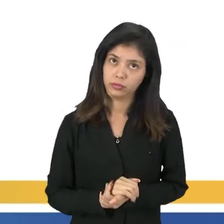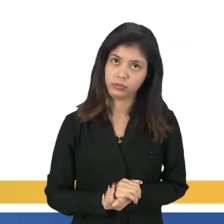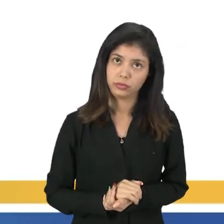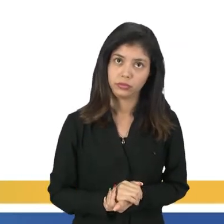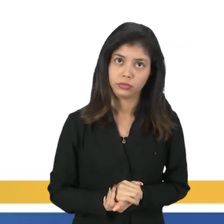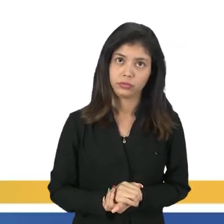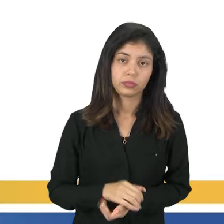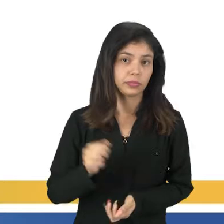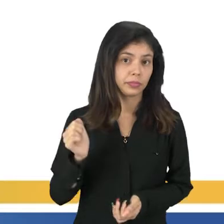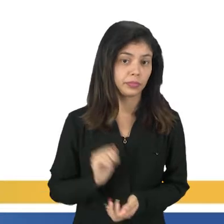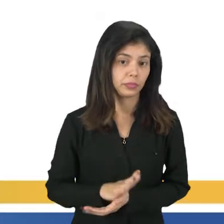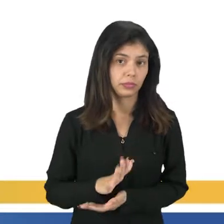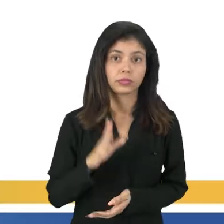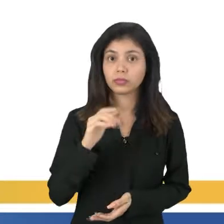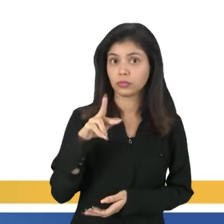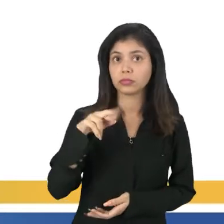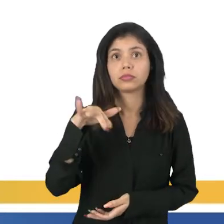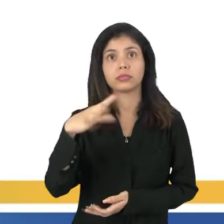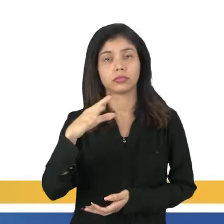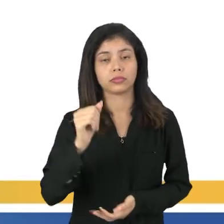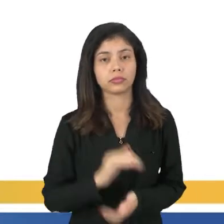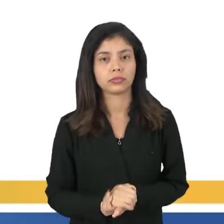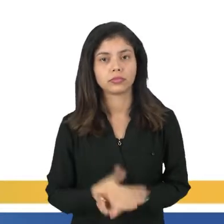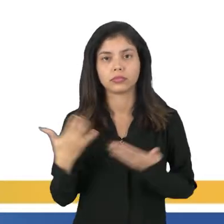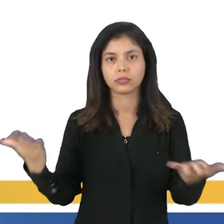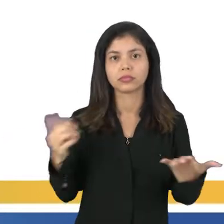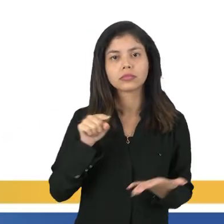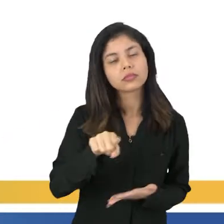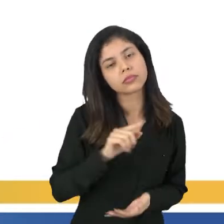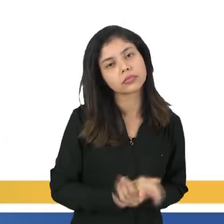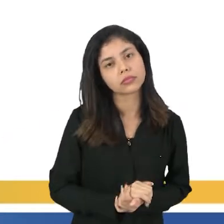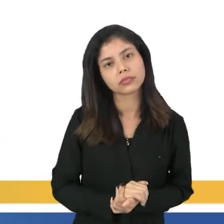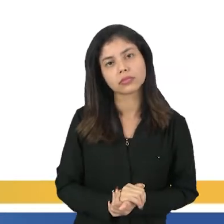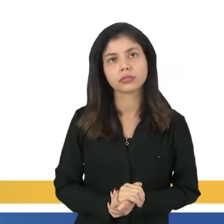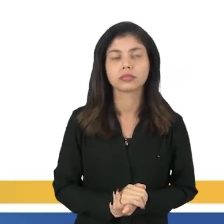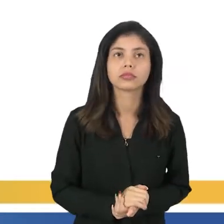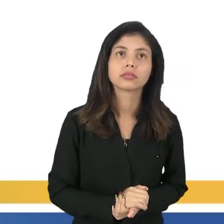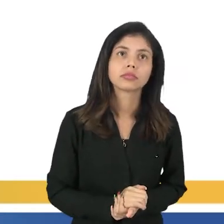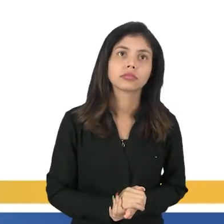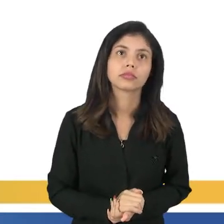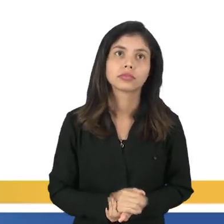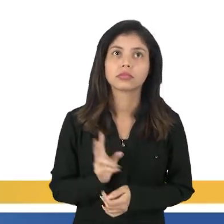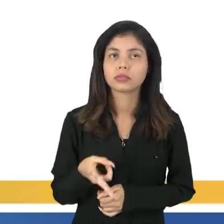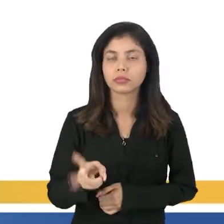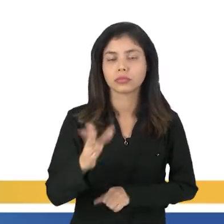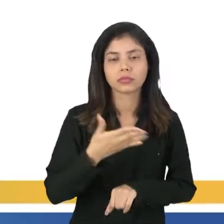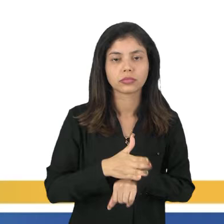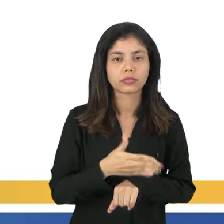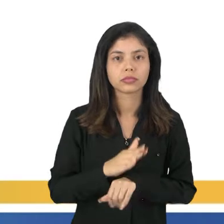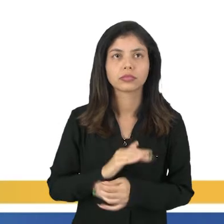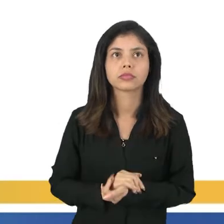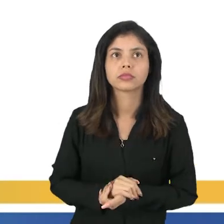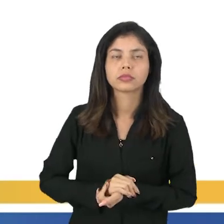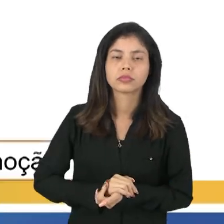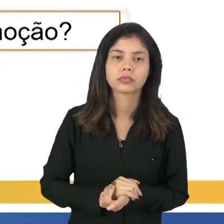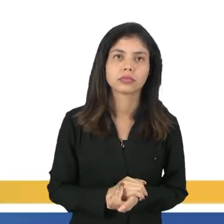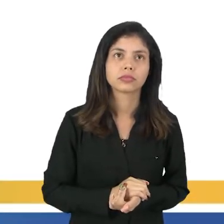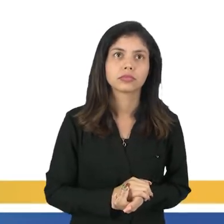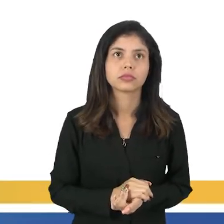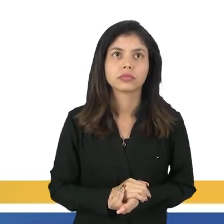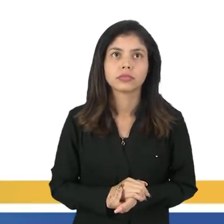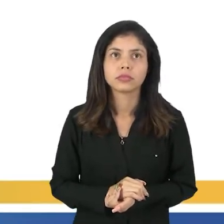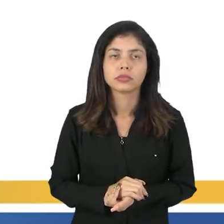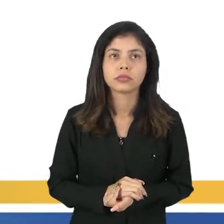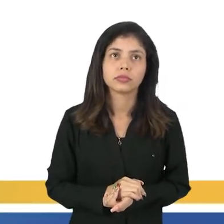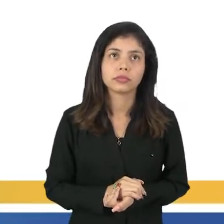detergentes saiu de graça, ok? Então essa é a nossa situação. Vamos prosseguir aqui para ver a parte